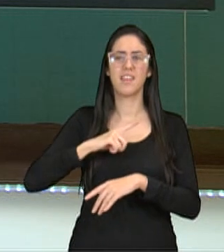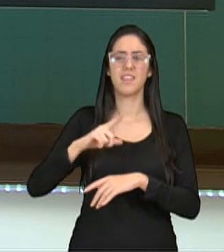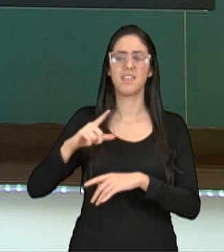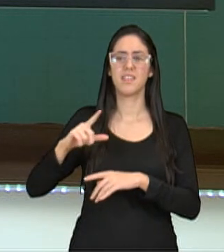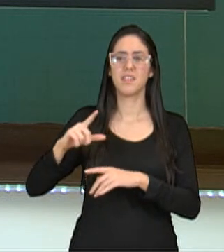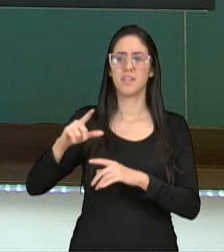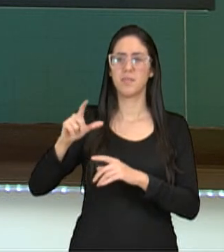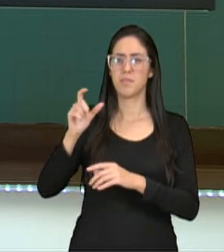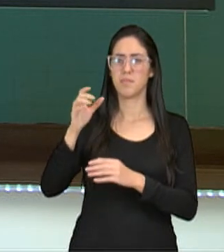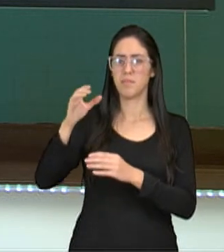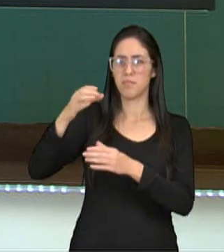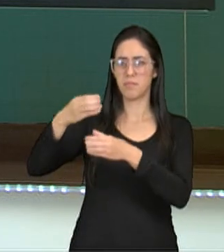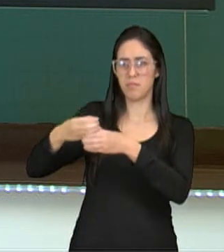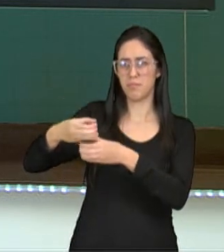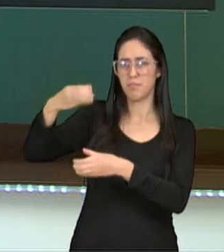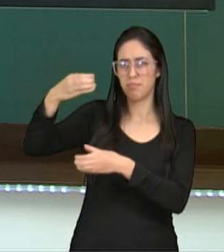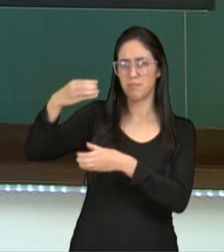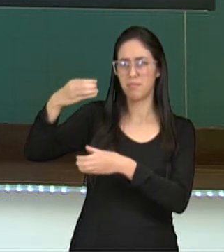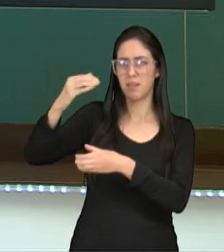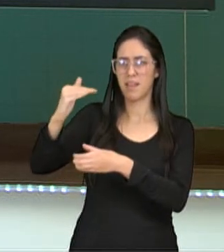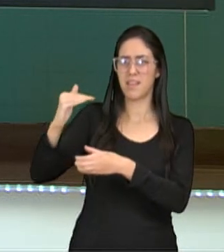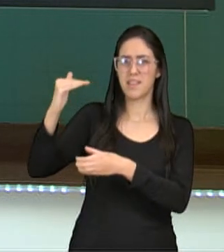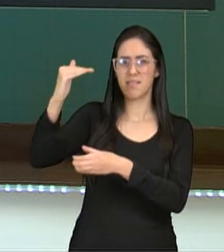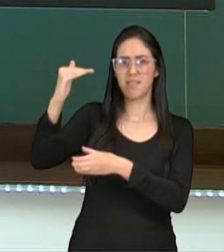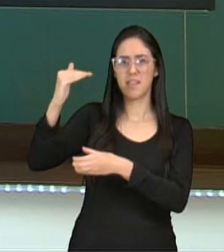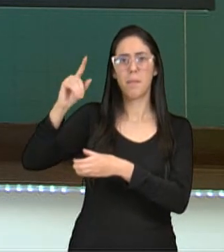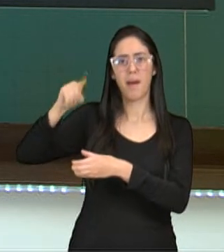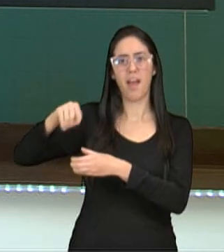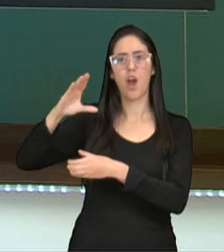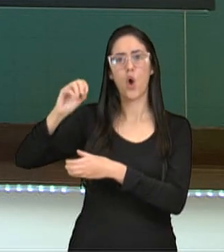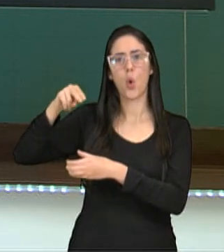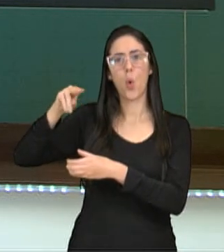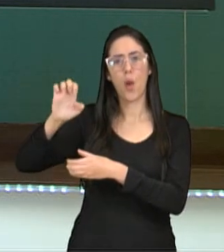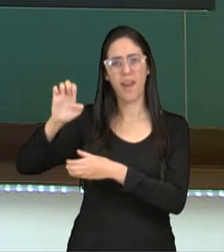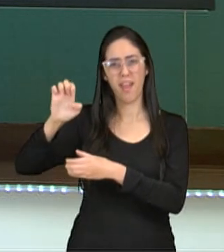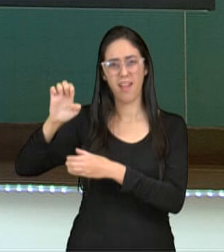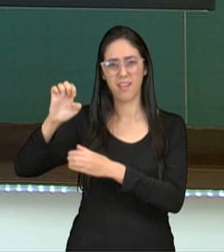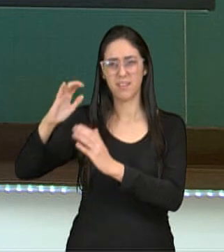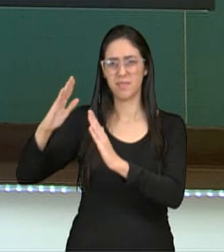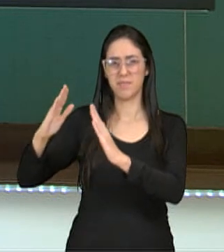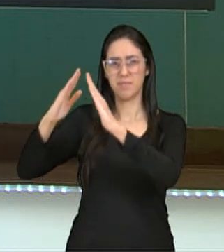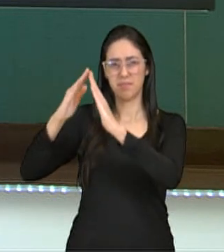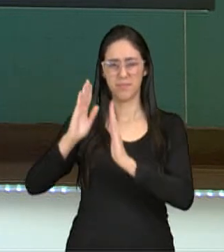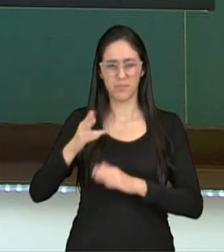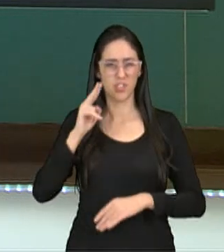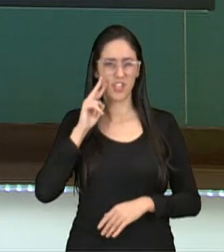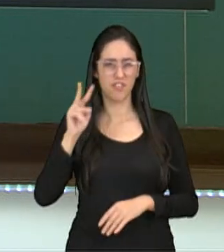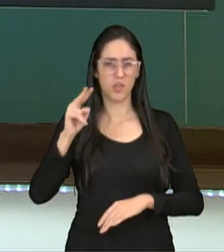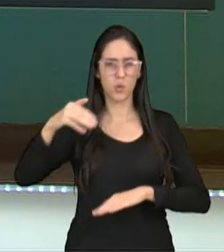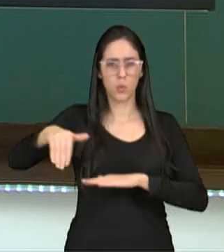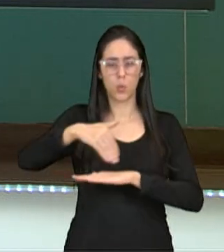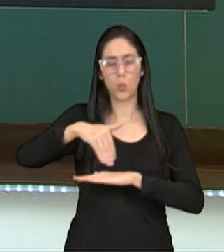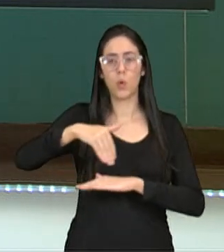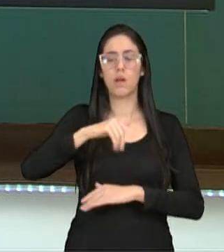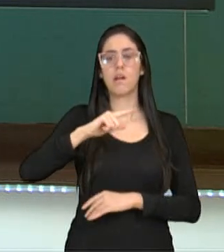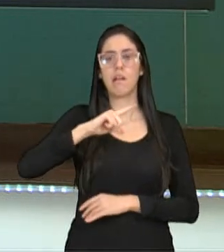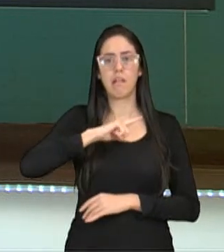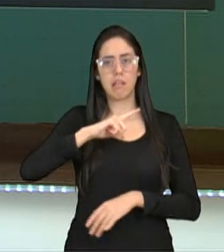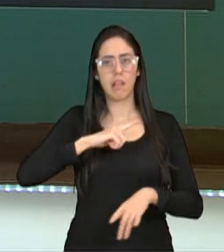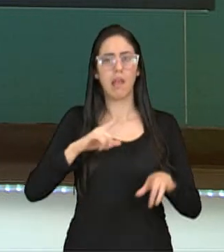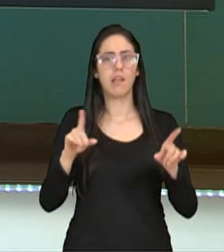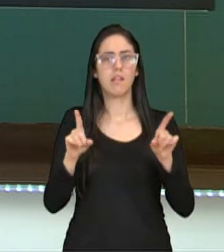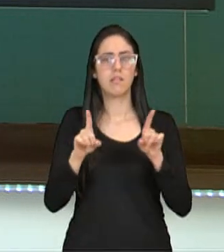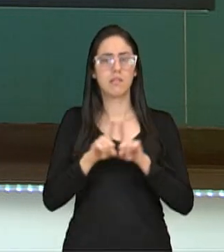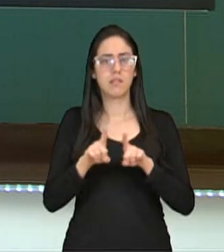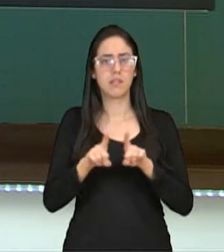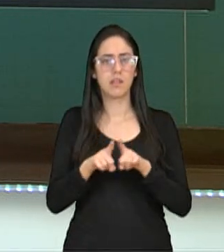um cilindro, e a parte de cima é exatamente um cone, né? E ali nós podemos ter, por